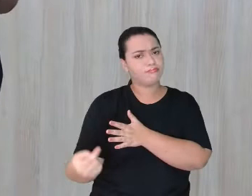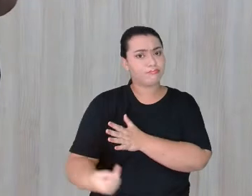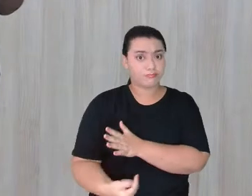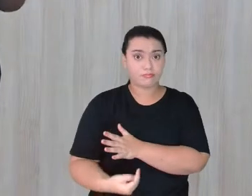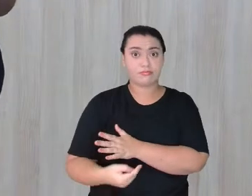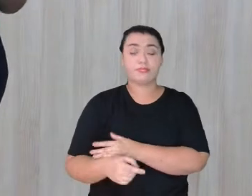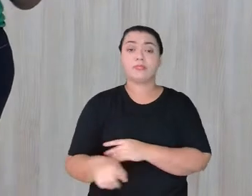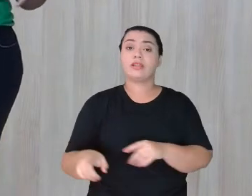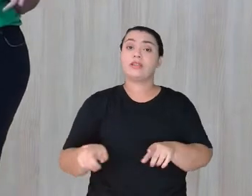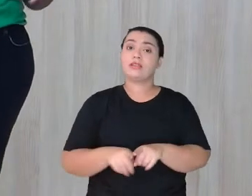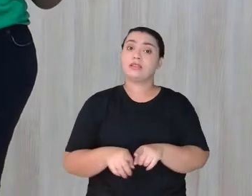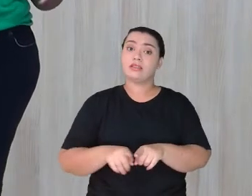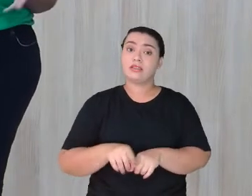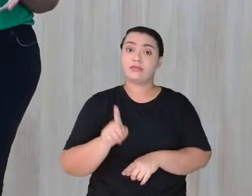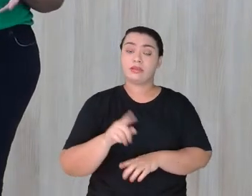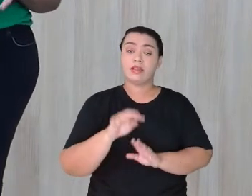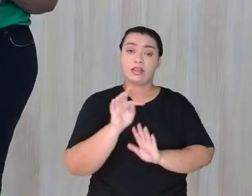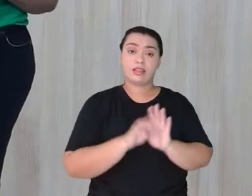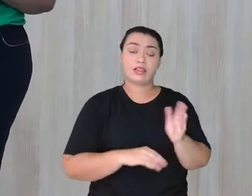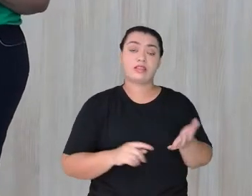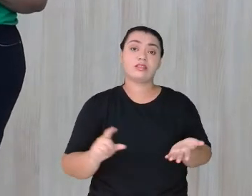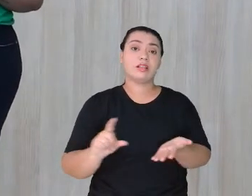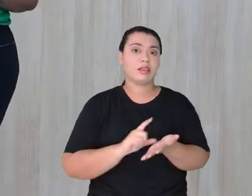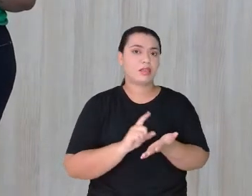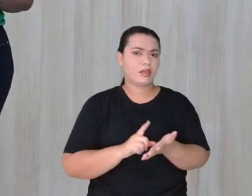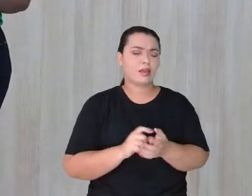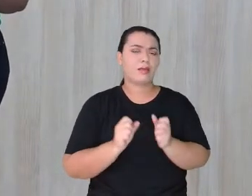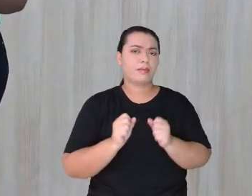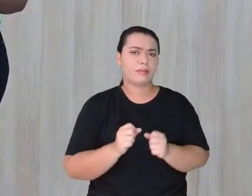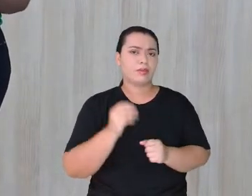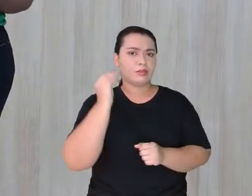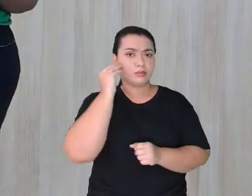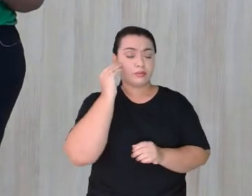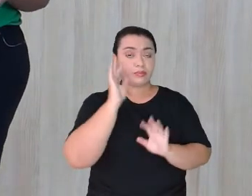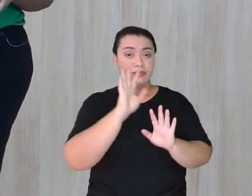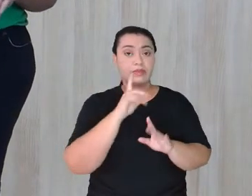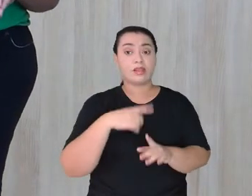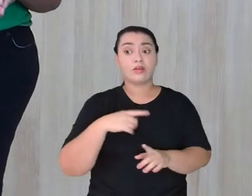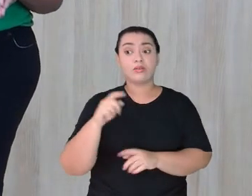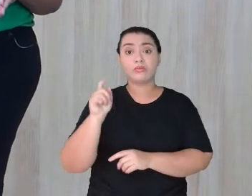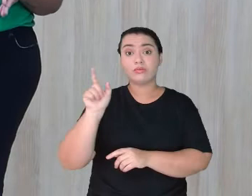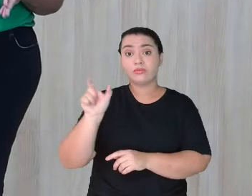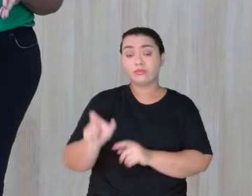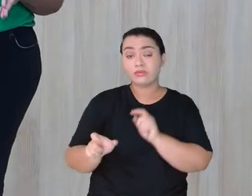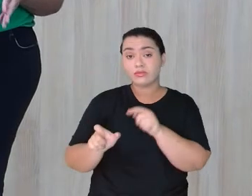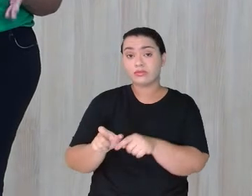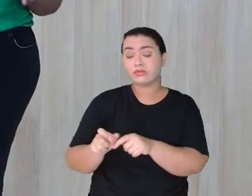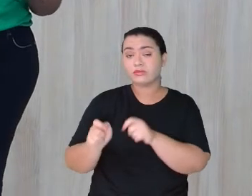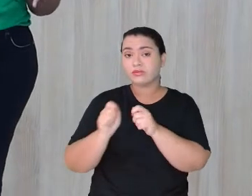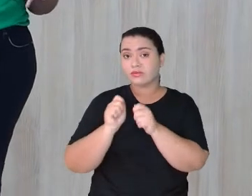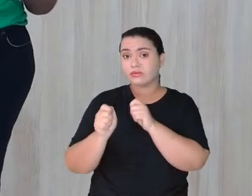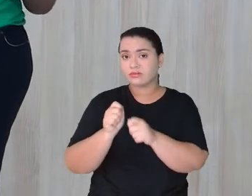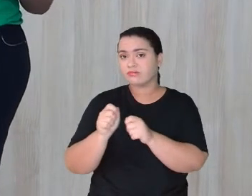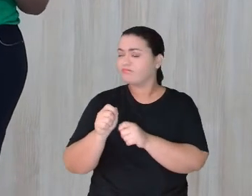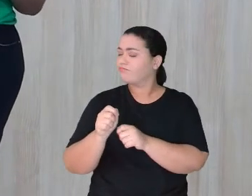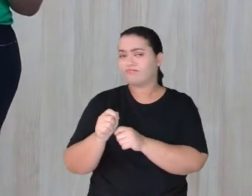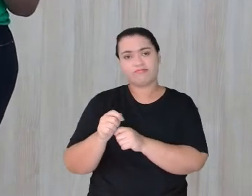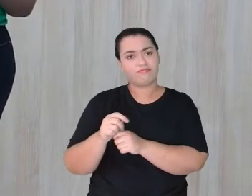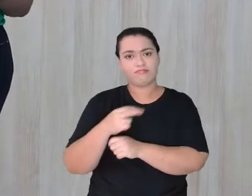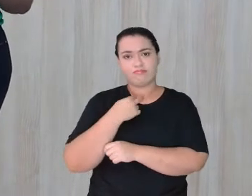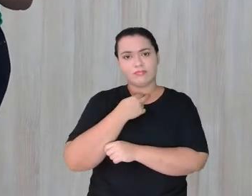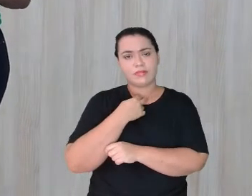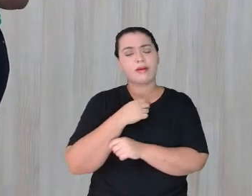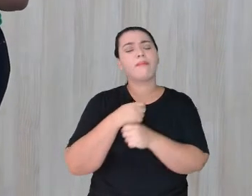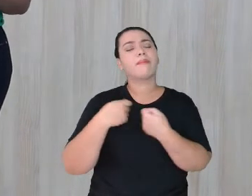os textos literários permitem mais experimentalismo, né? O texto jornalístico ele não vai permitir tanto experimentalismo. Então, ele precisa seguir ali a